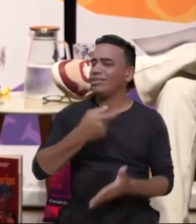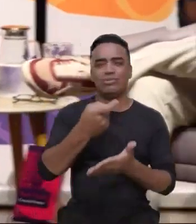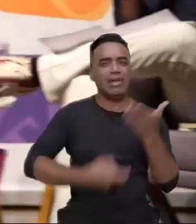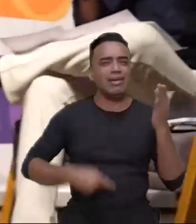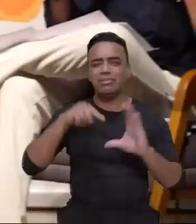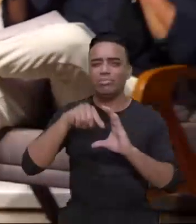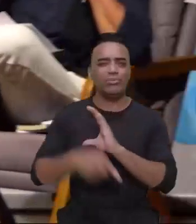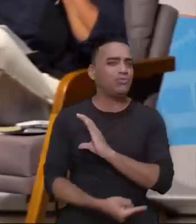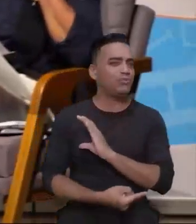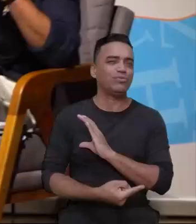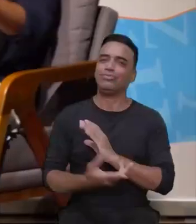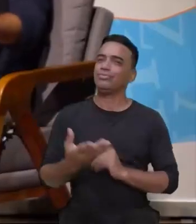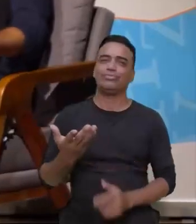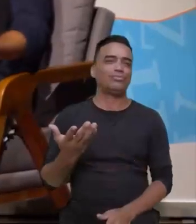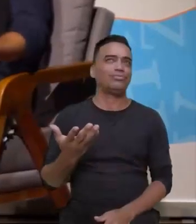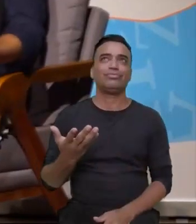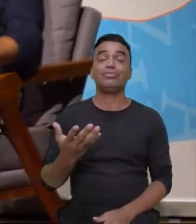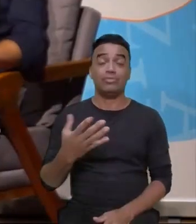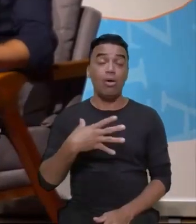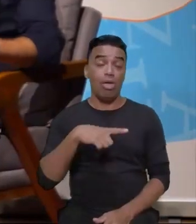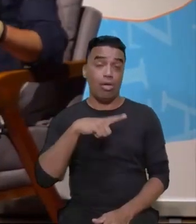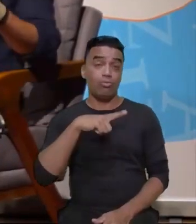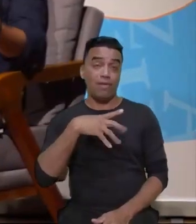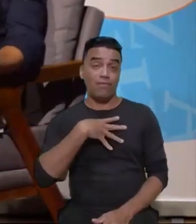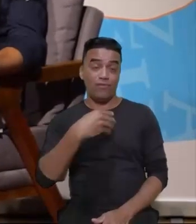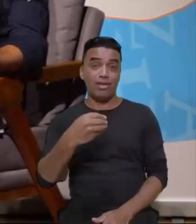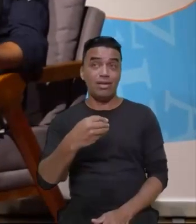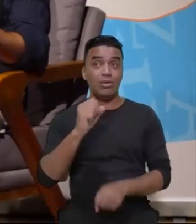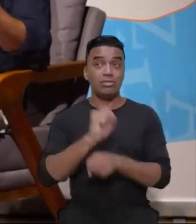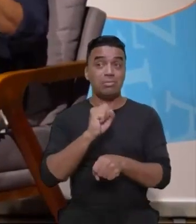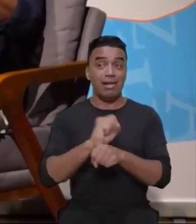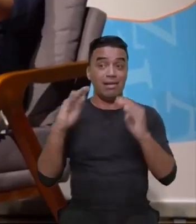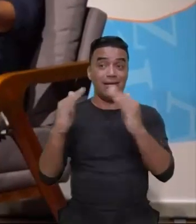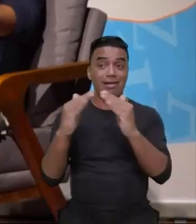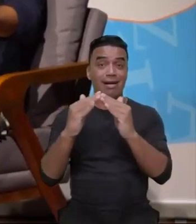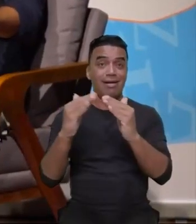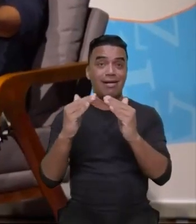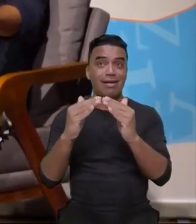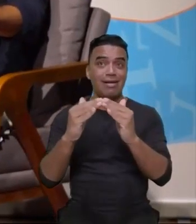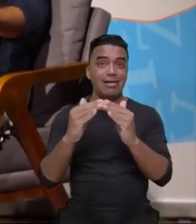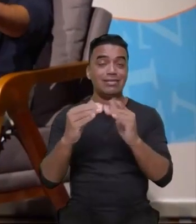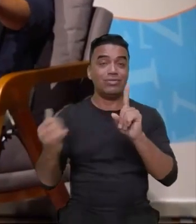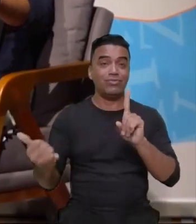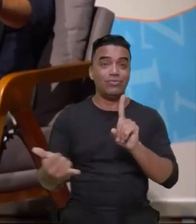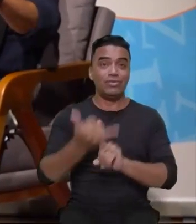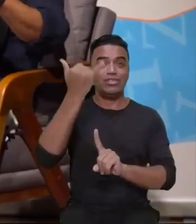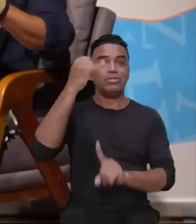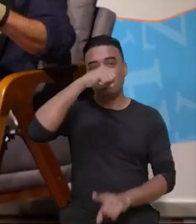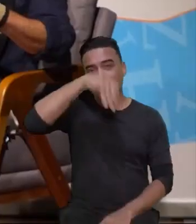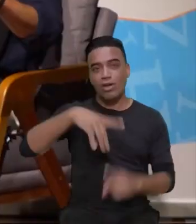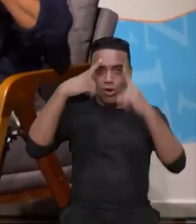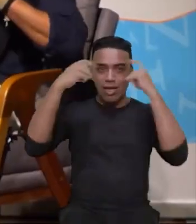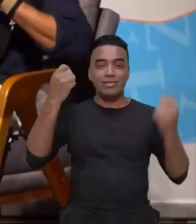E é muito profundo sobre o Brasil, também porque tem um filho, né? O filho está esperando em casa e vai ser vítima da maior